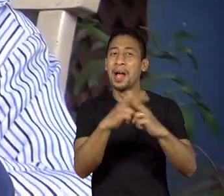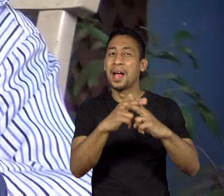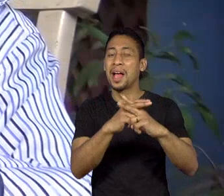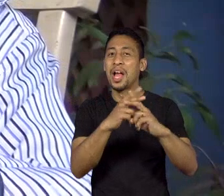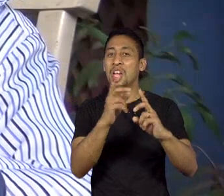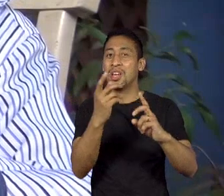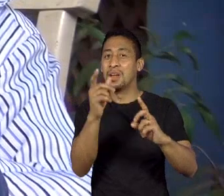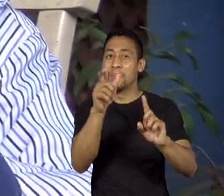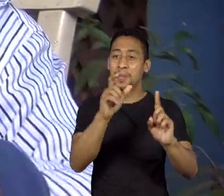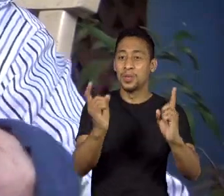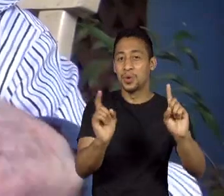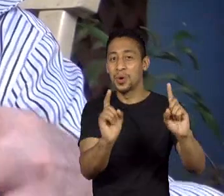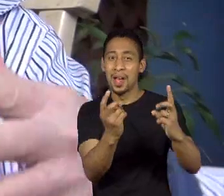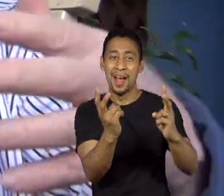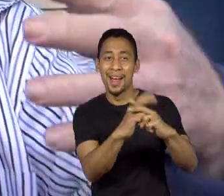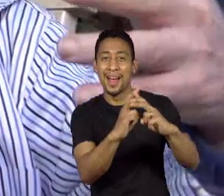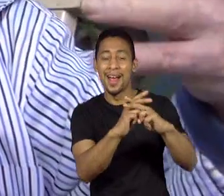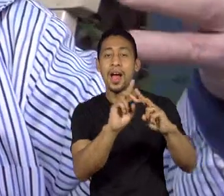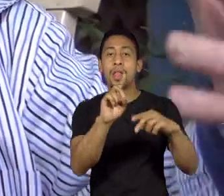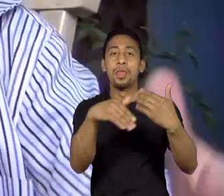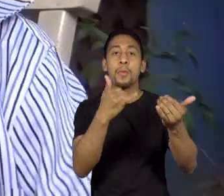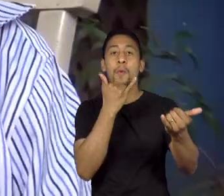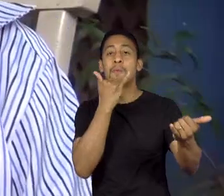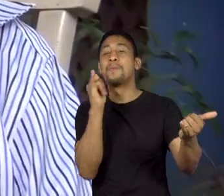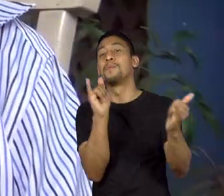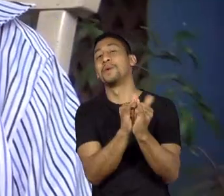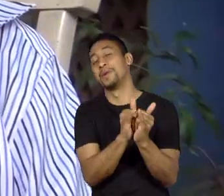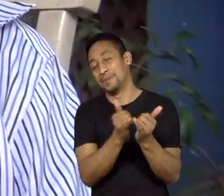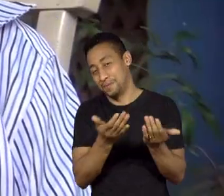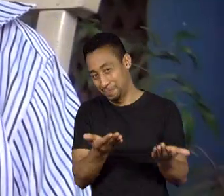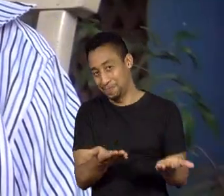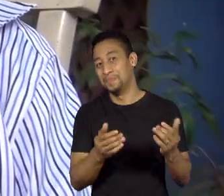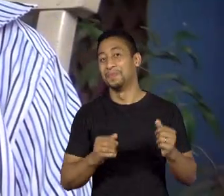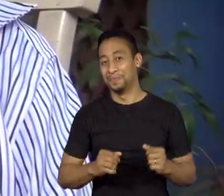tentam reconciliar. Vamos nos reconciliar.